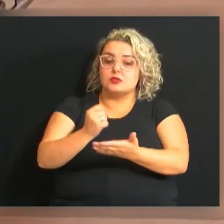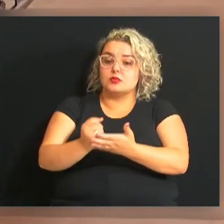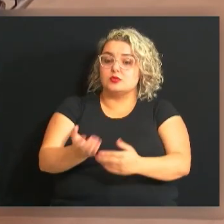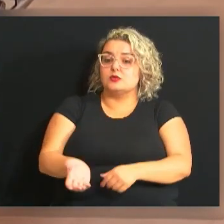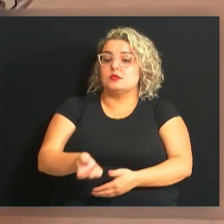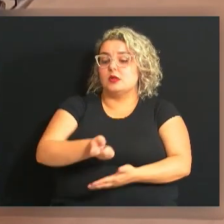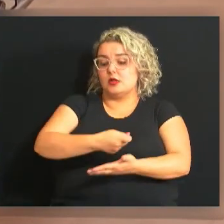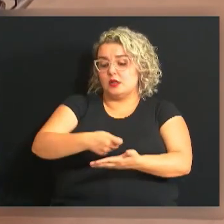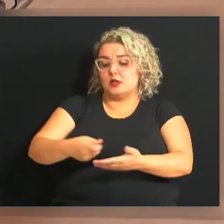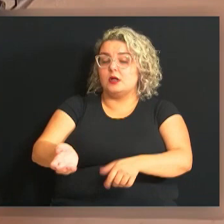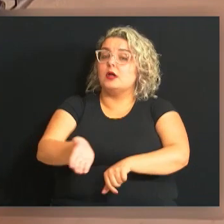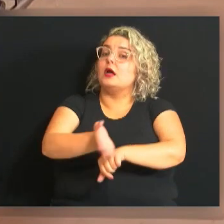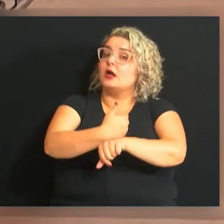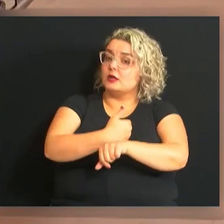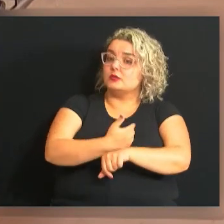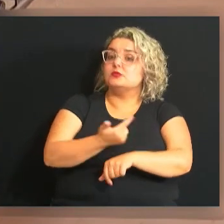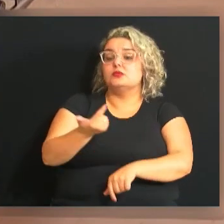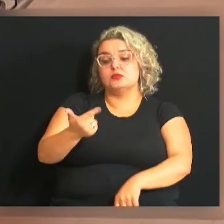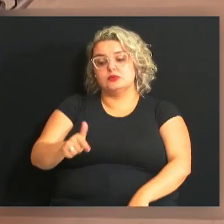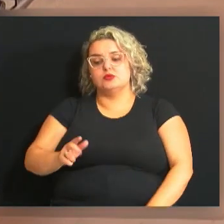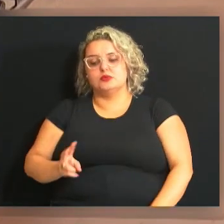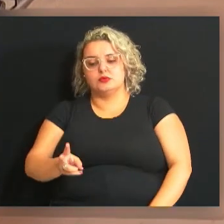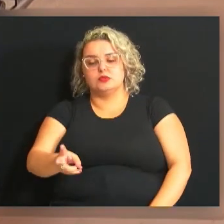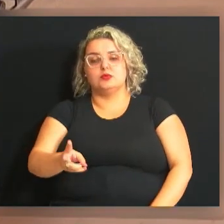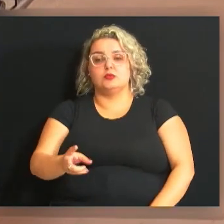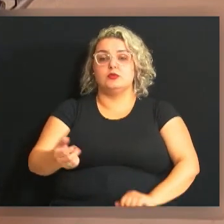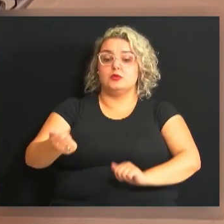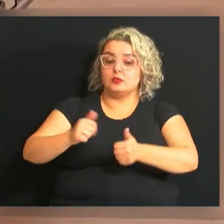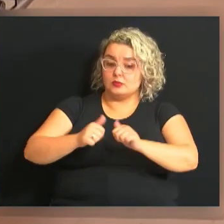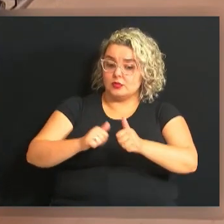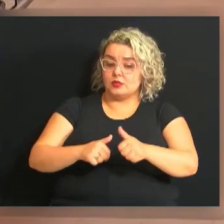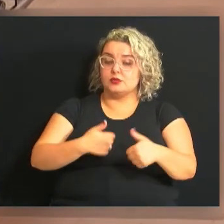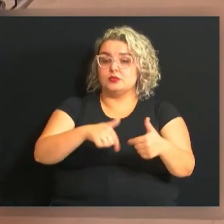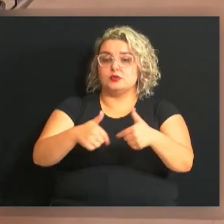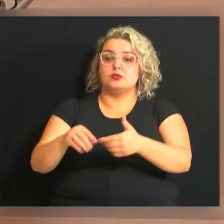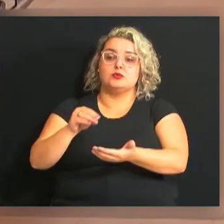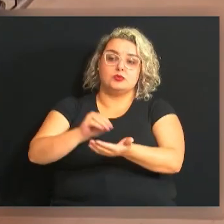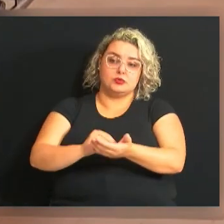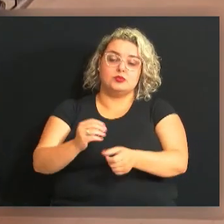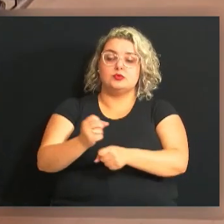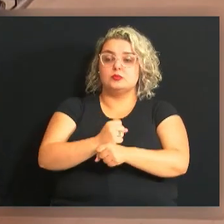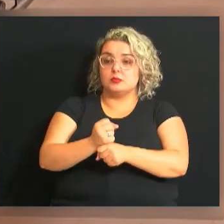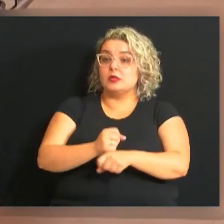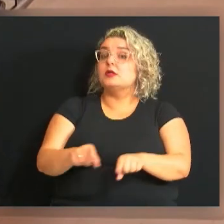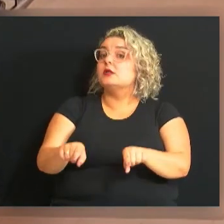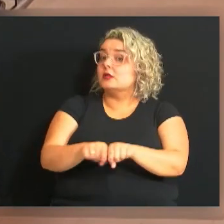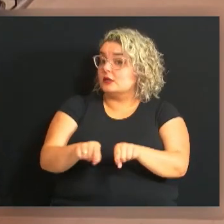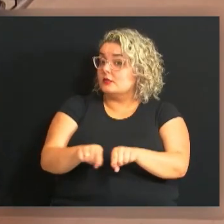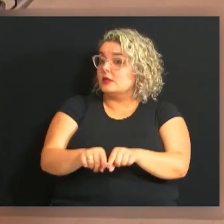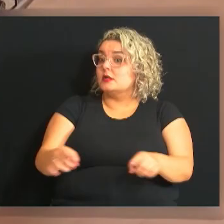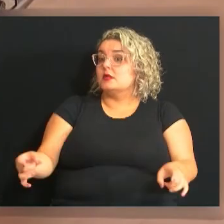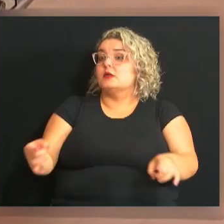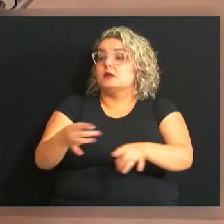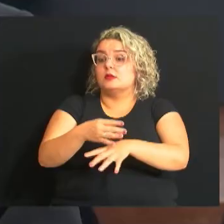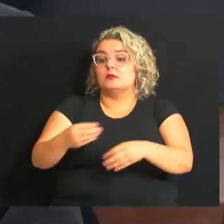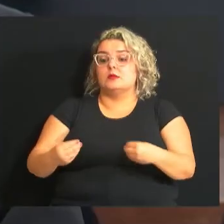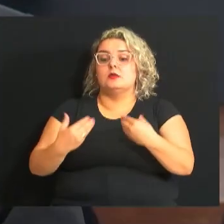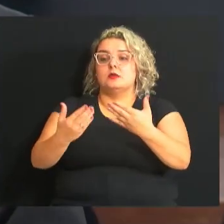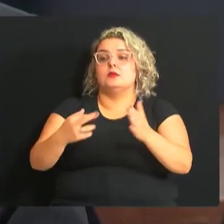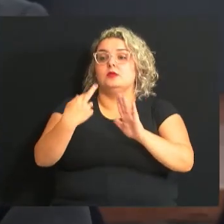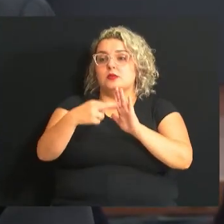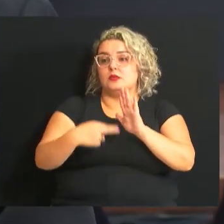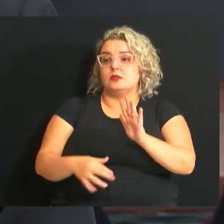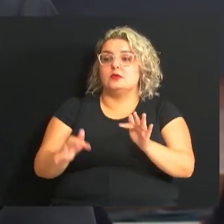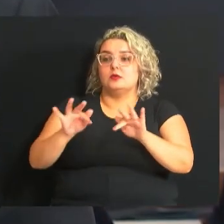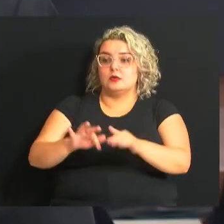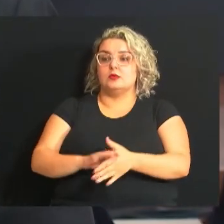que estão vigentes, fez um balanço dos trabalhos no último ano, que inclusive terminou com a entrega do relatório final. Nós